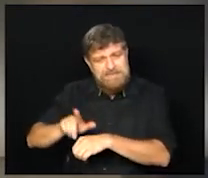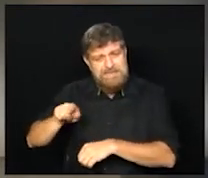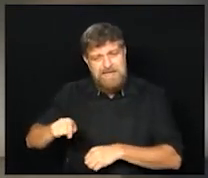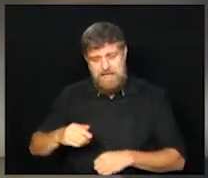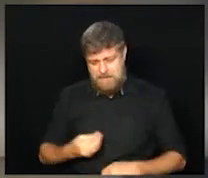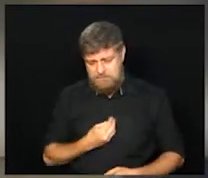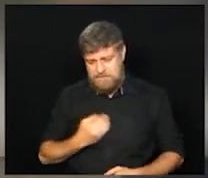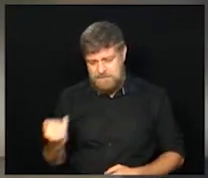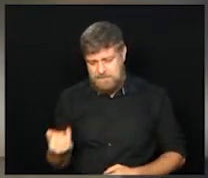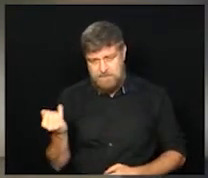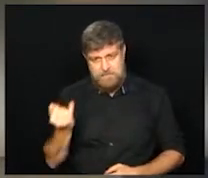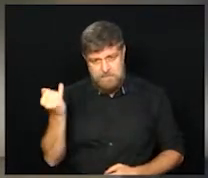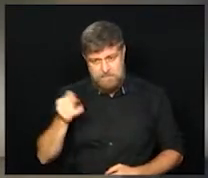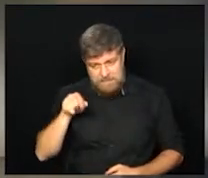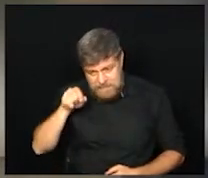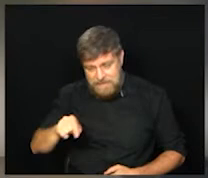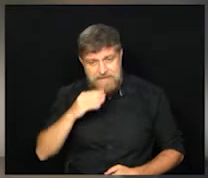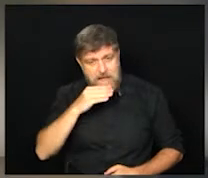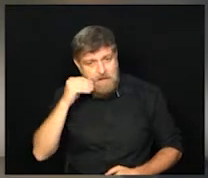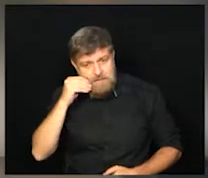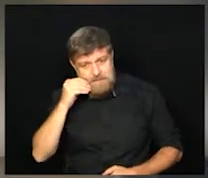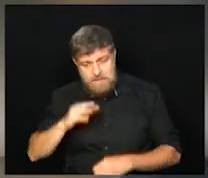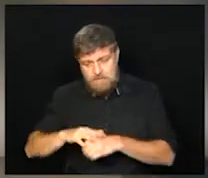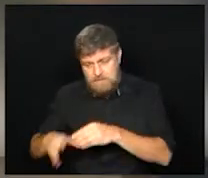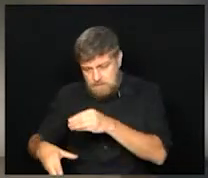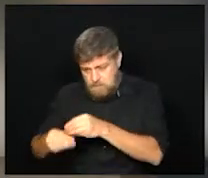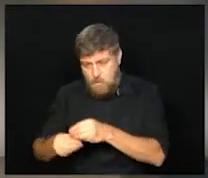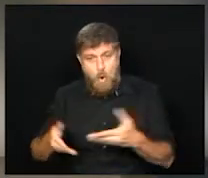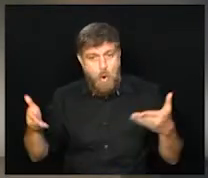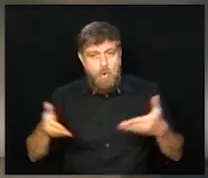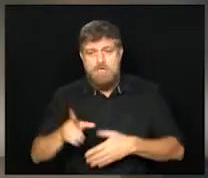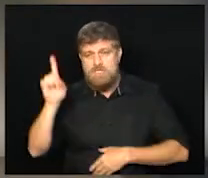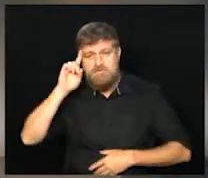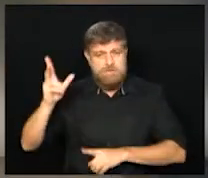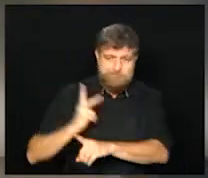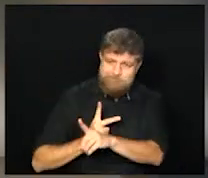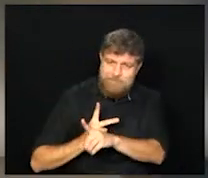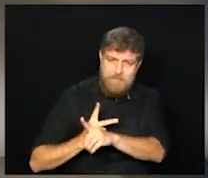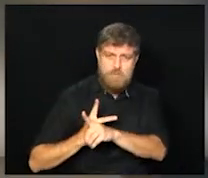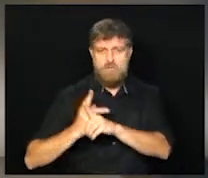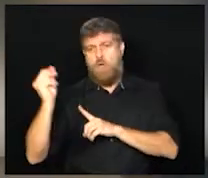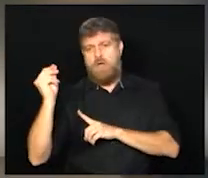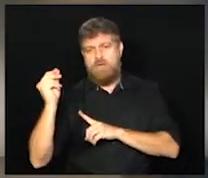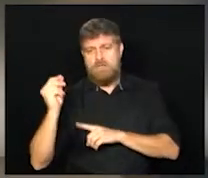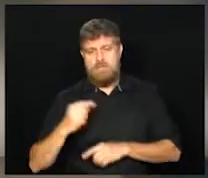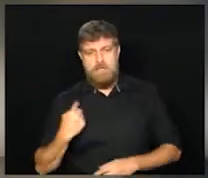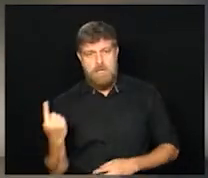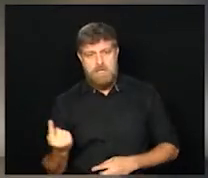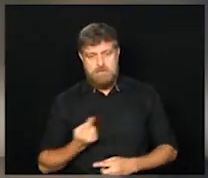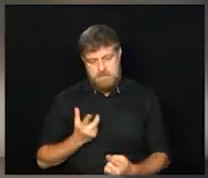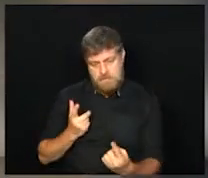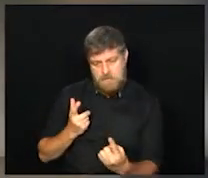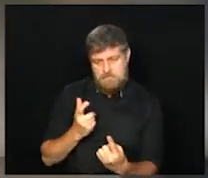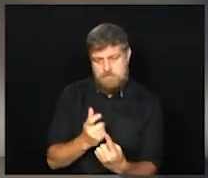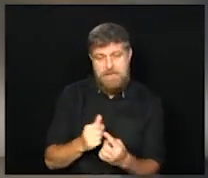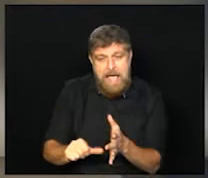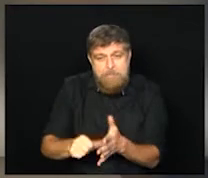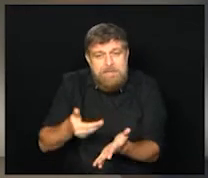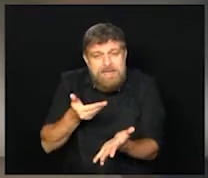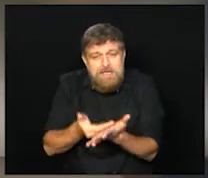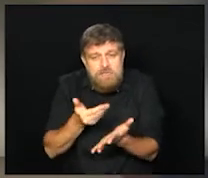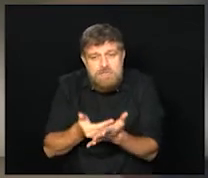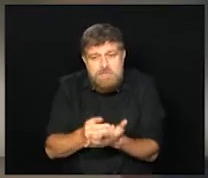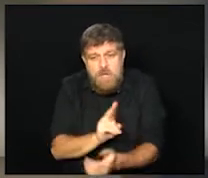filho, sabe que para esses jovens com comorbidades hoje é realmente um dia da vitória. E hoje vacinamos a primeira estudante de